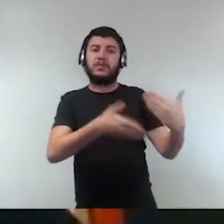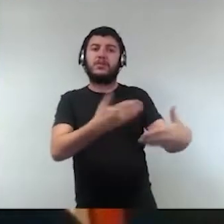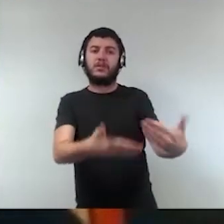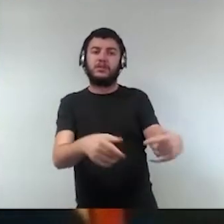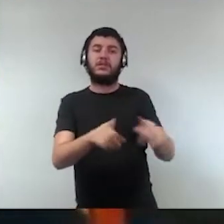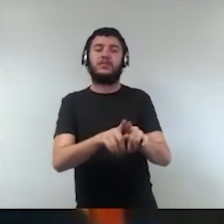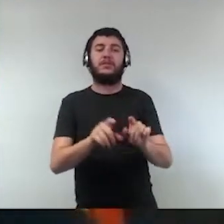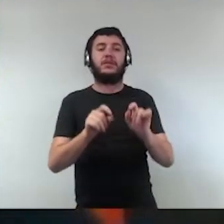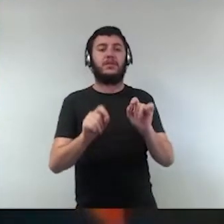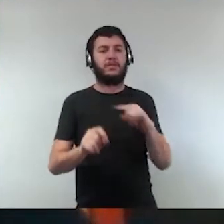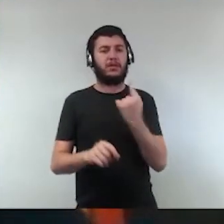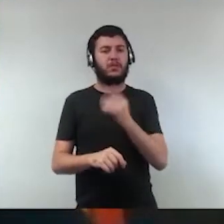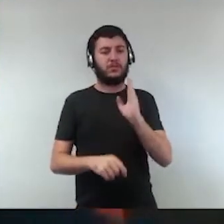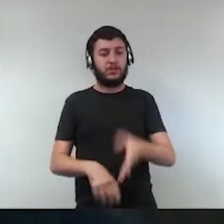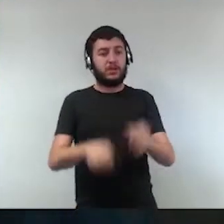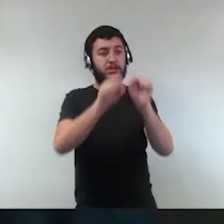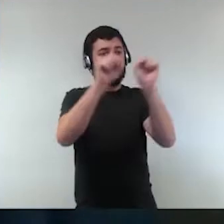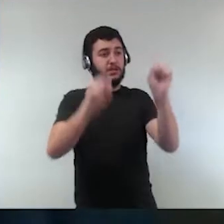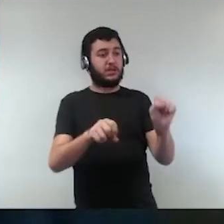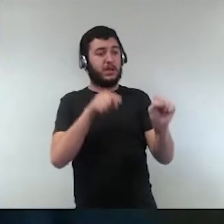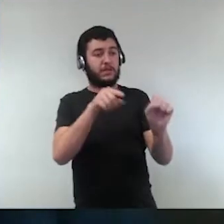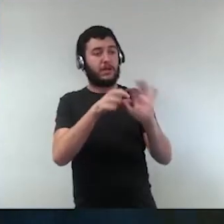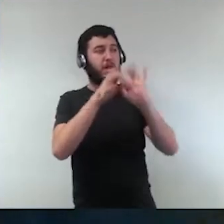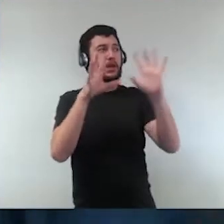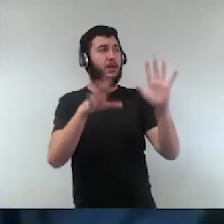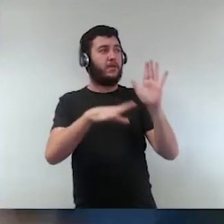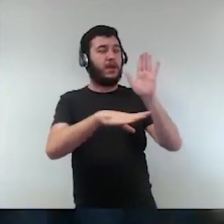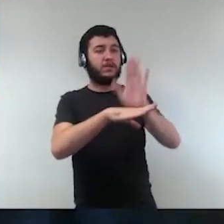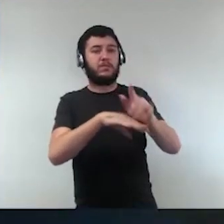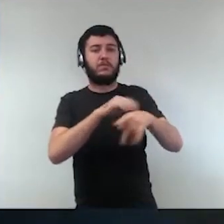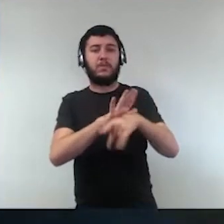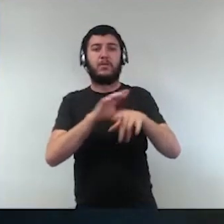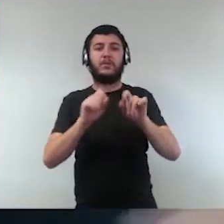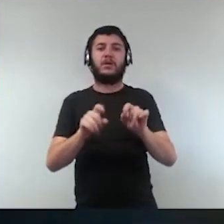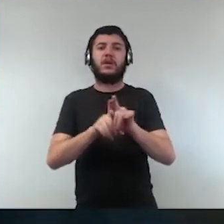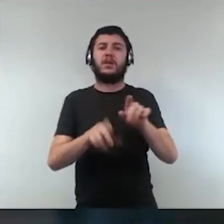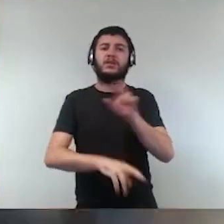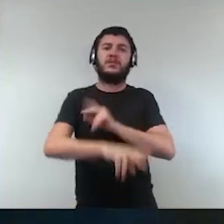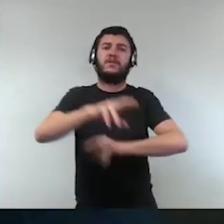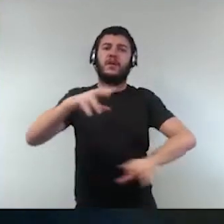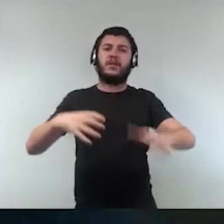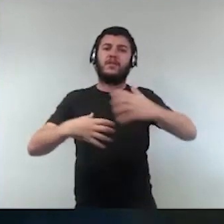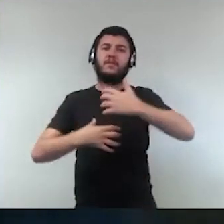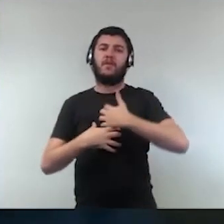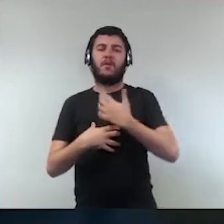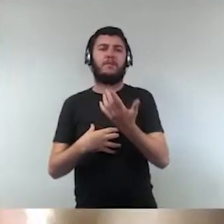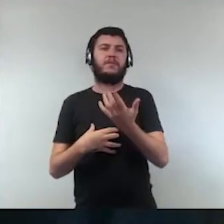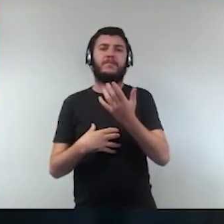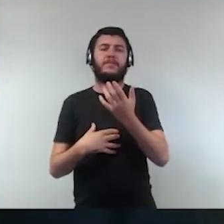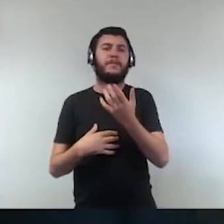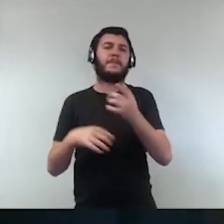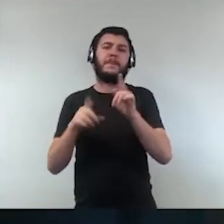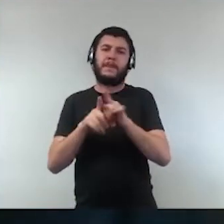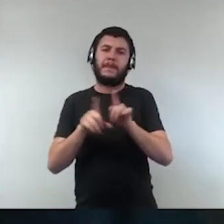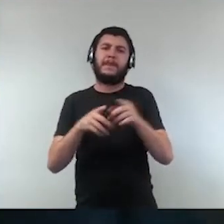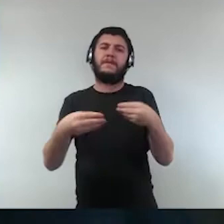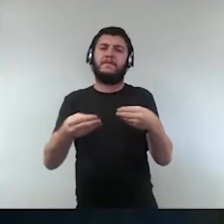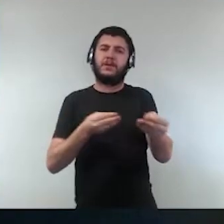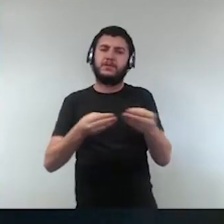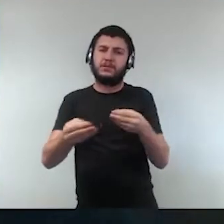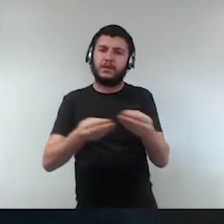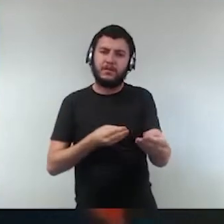um sistema que permite solução por autocomposição por diversas maneiras, por maneiras atípicas e, portanto, um